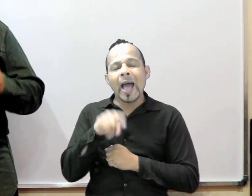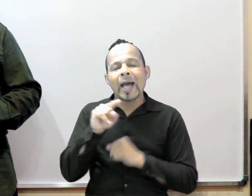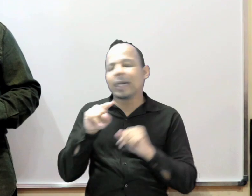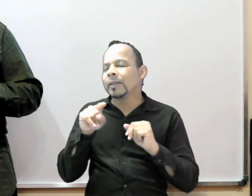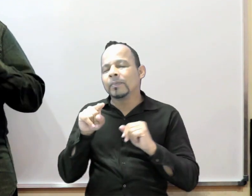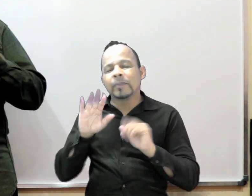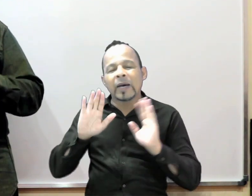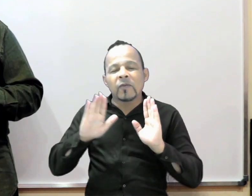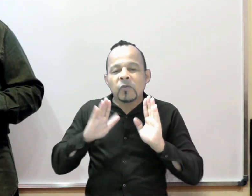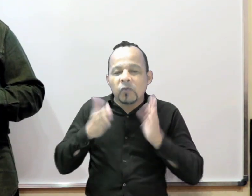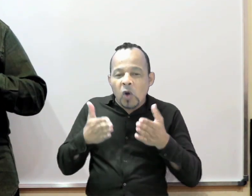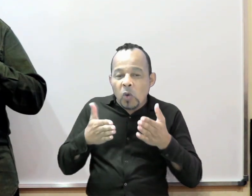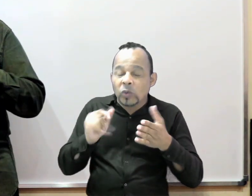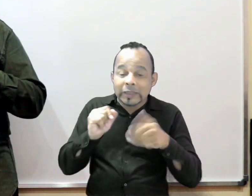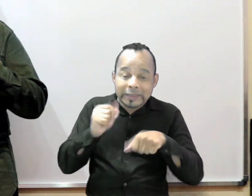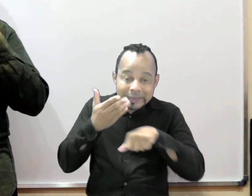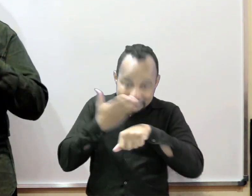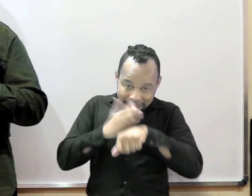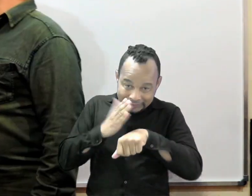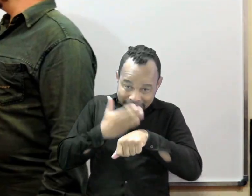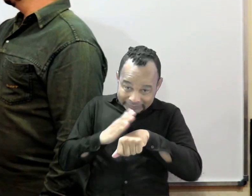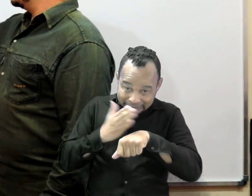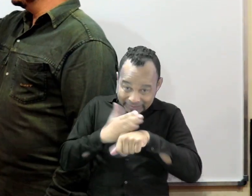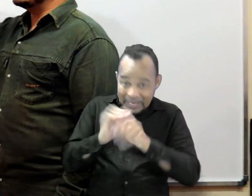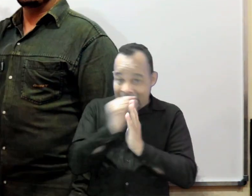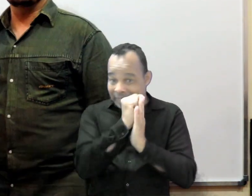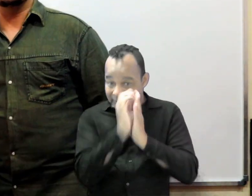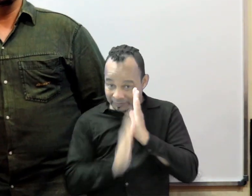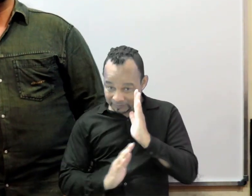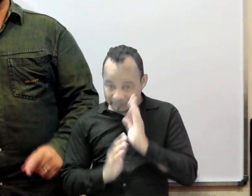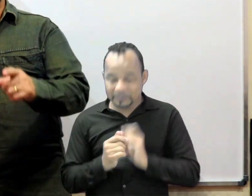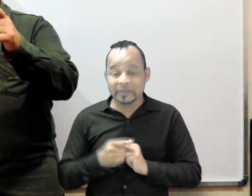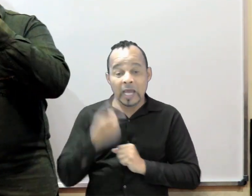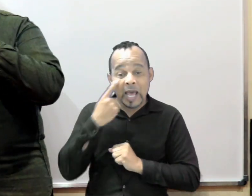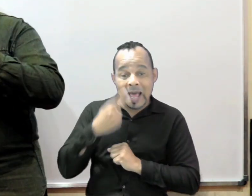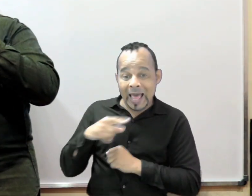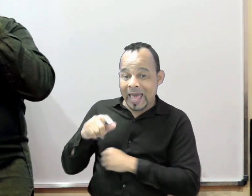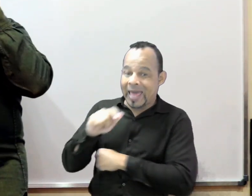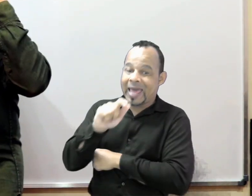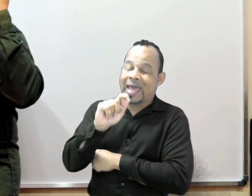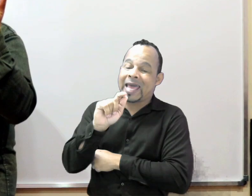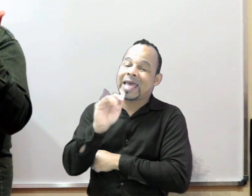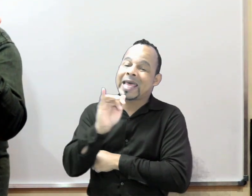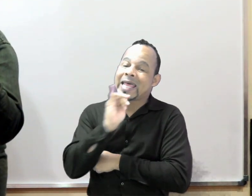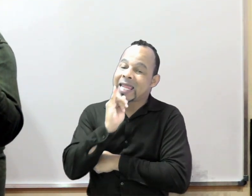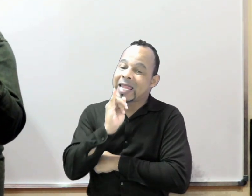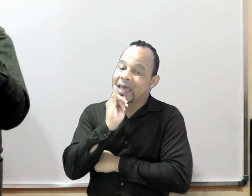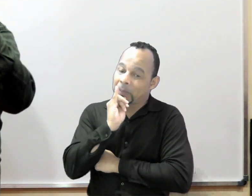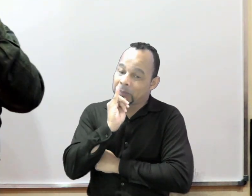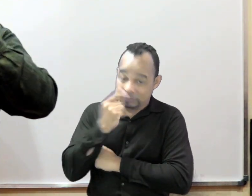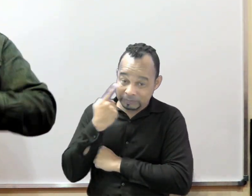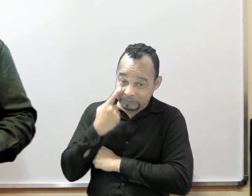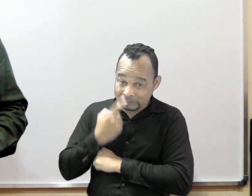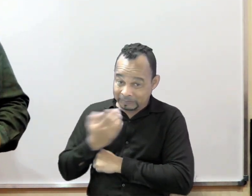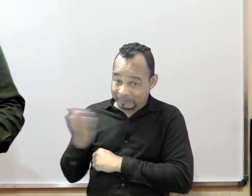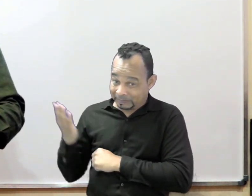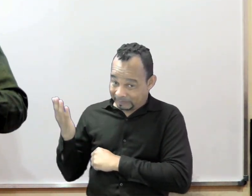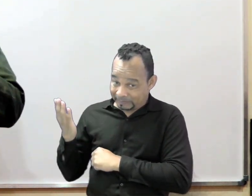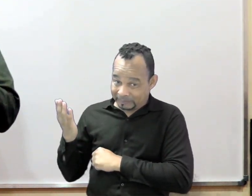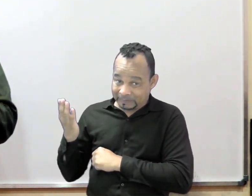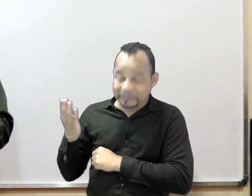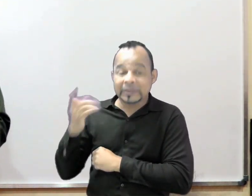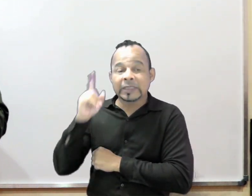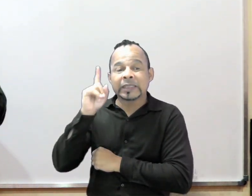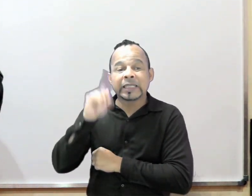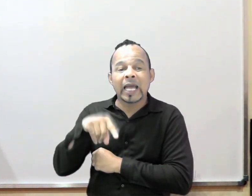será um módulo mais focado em solução de exercícios, e para isso vamos começar com um exemplo, que nada mais é que a